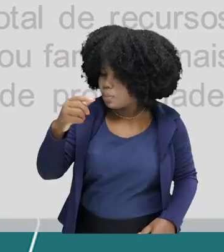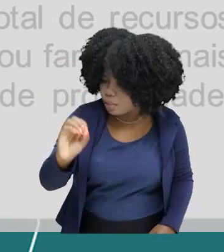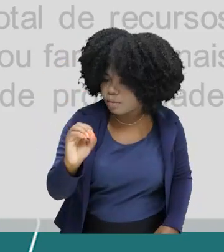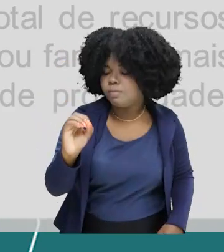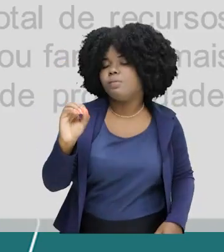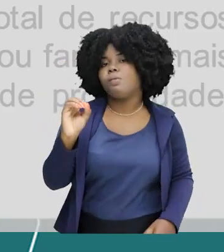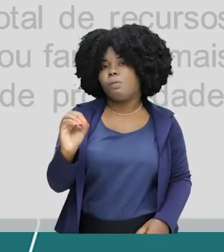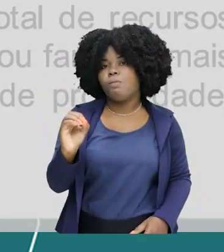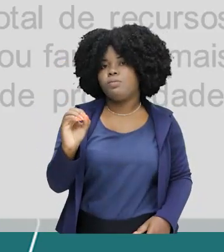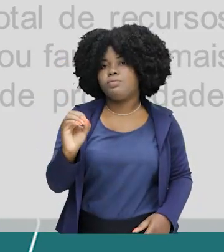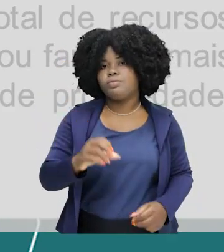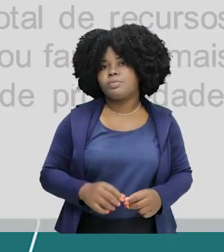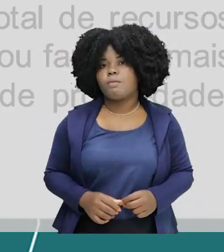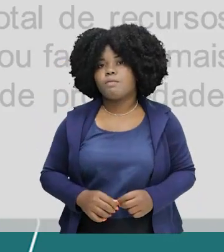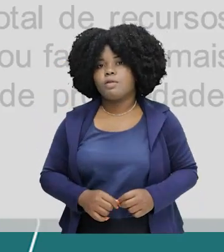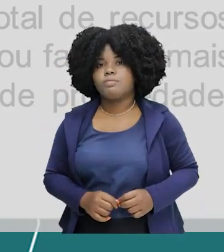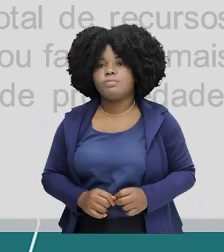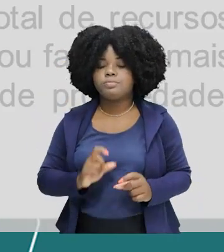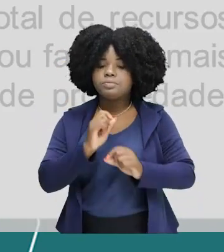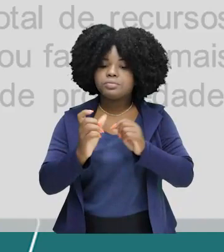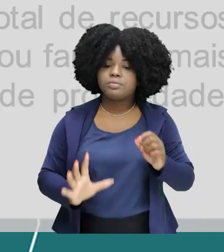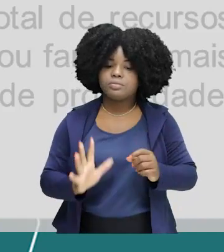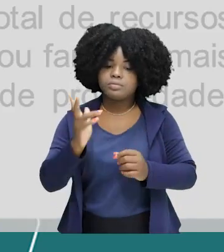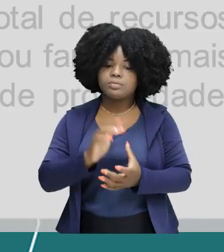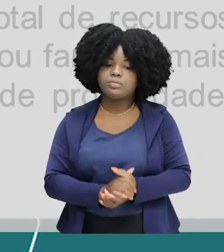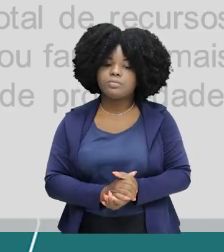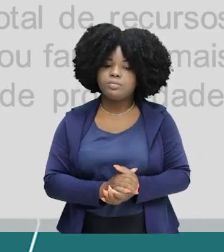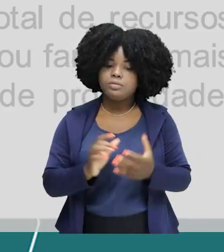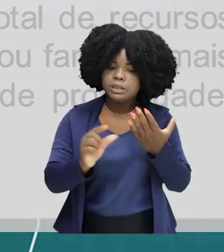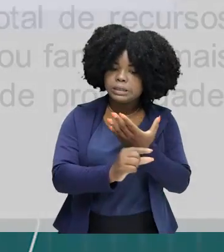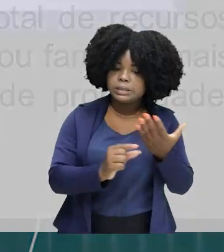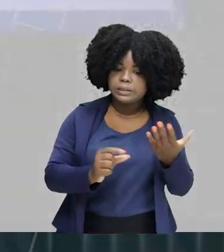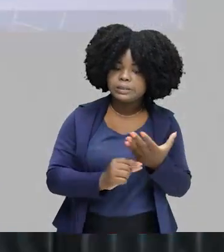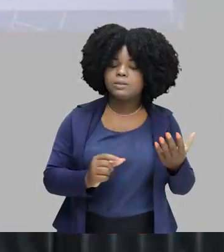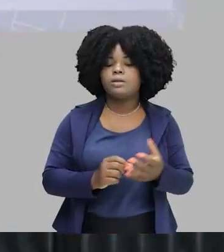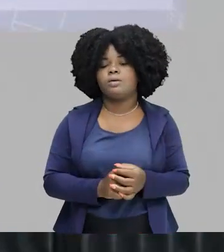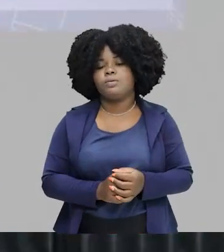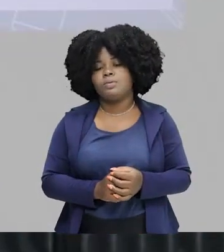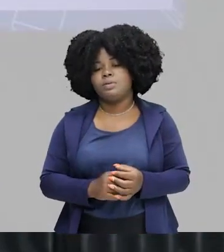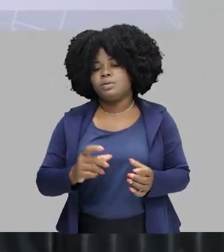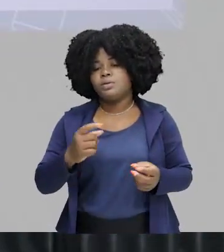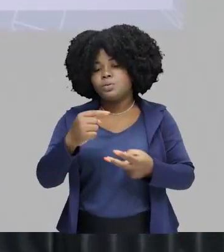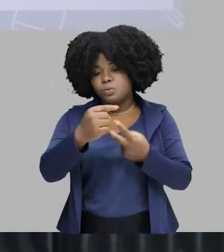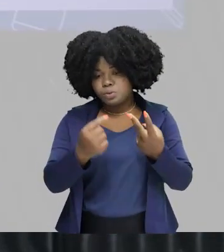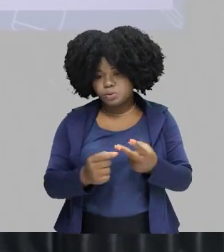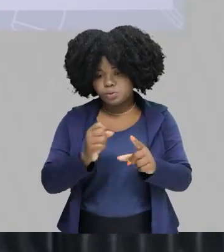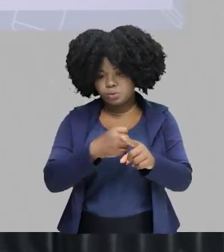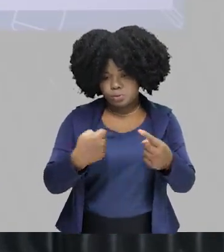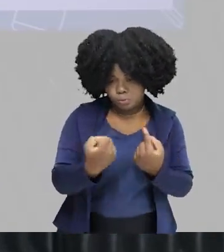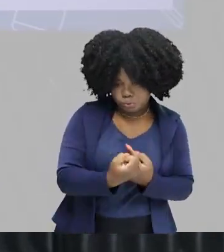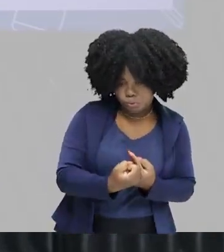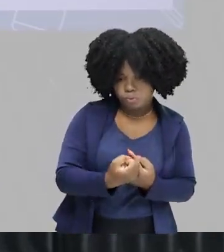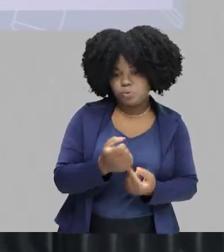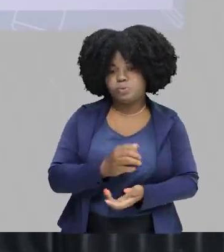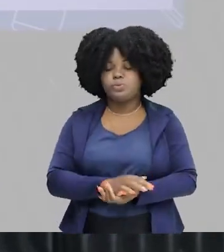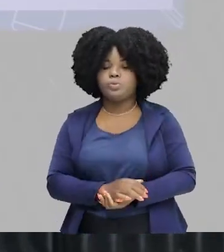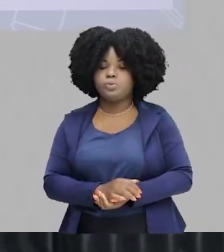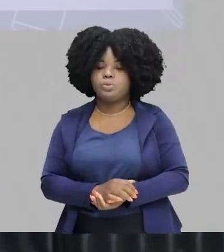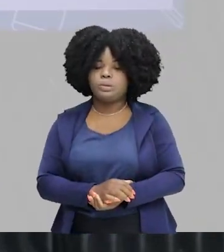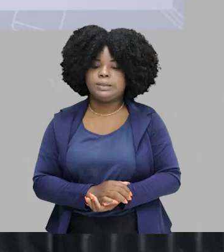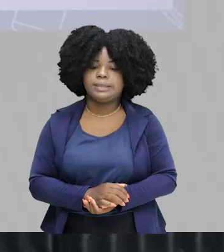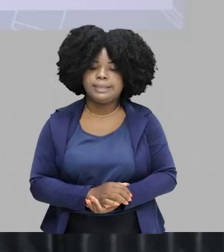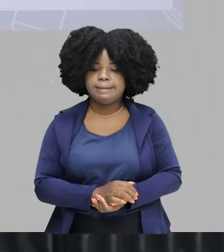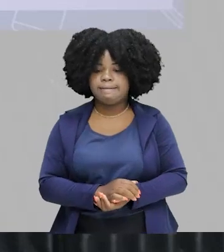Dicionário do Pensamento Social do século XX. Nessa obra, os dois sociólogos, Baltimore e